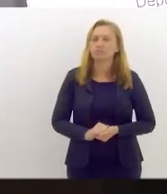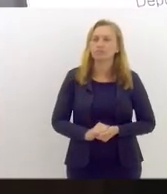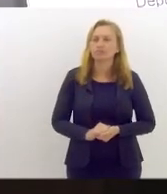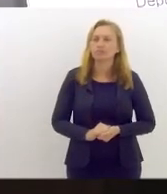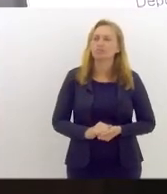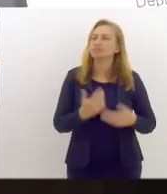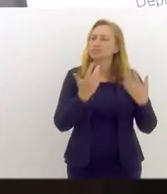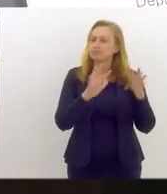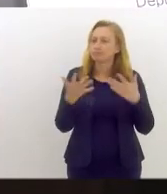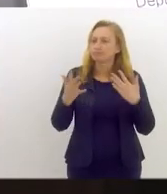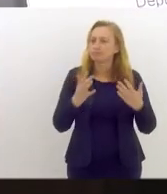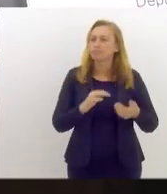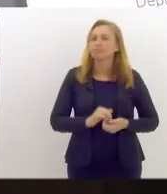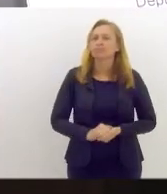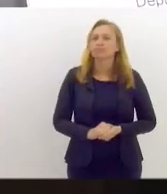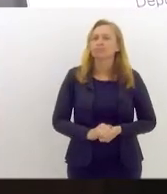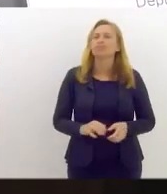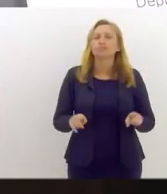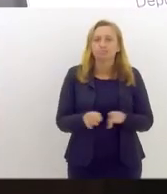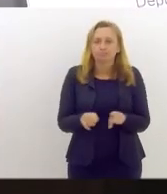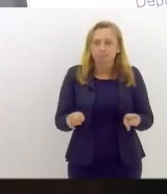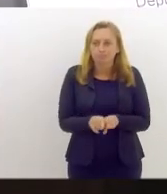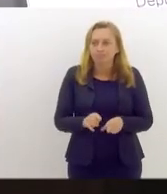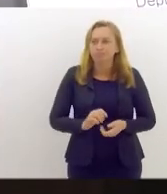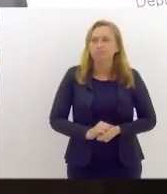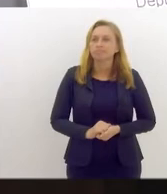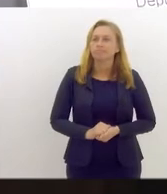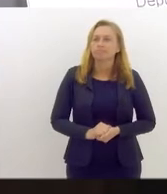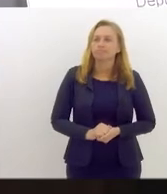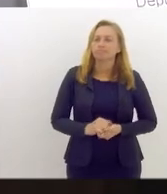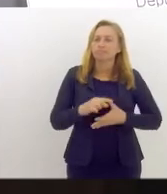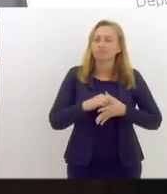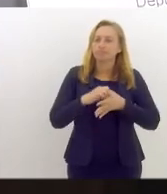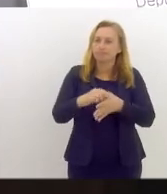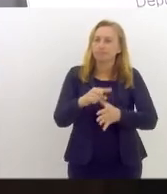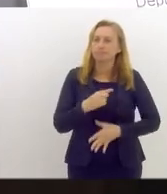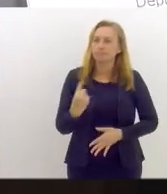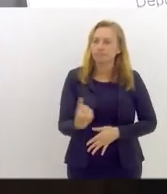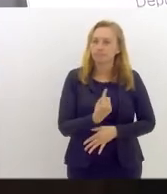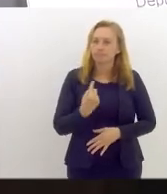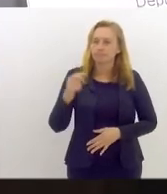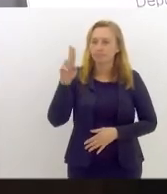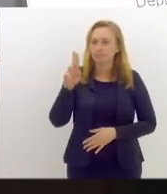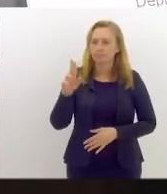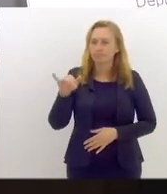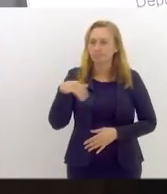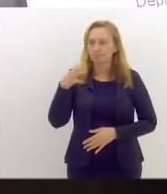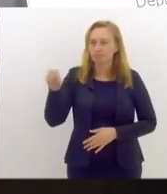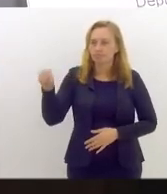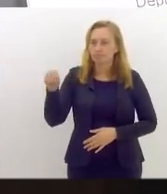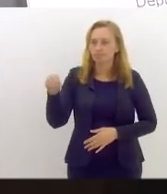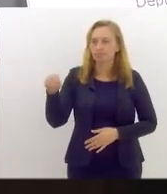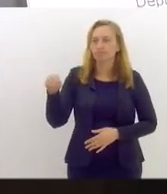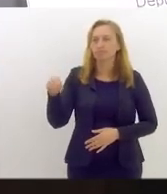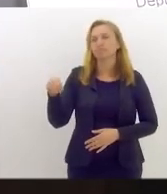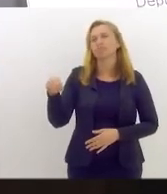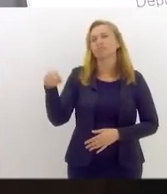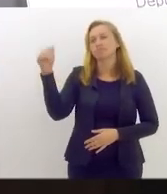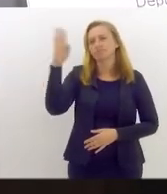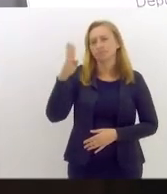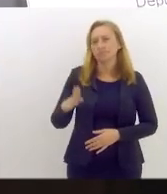cumprimentar também o nosso líder do União Brasil nosso prefeito Waguinho